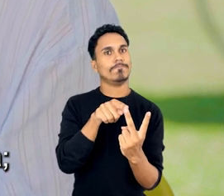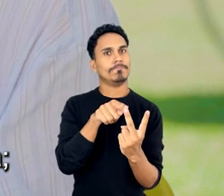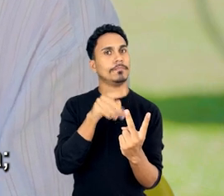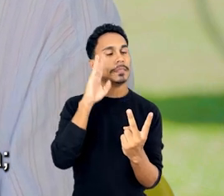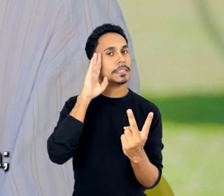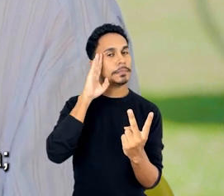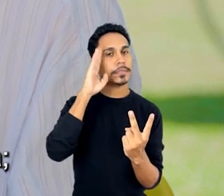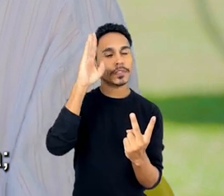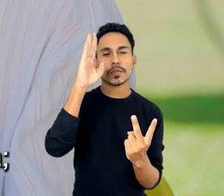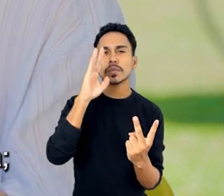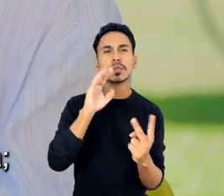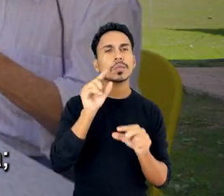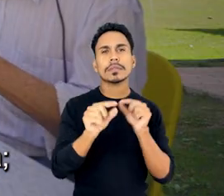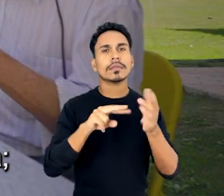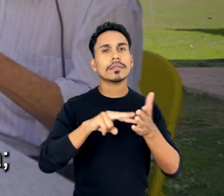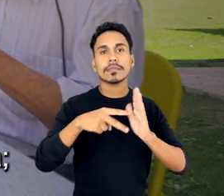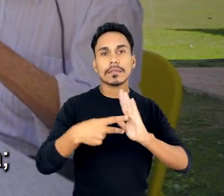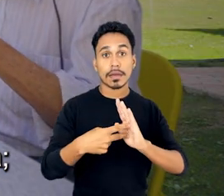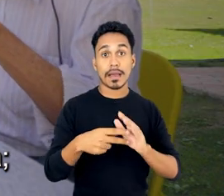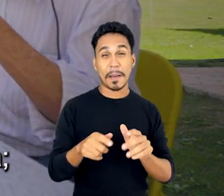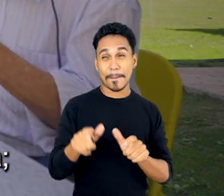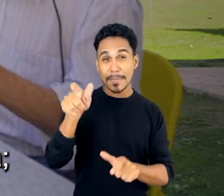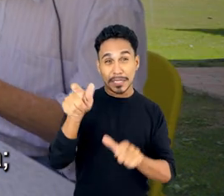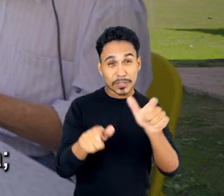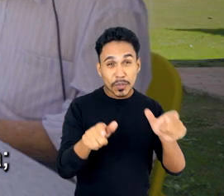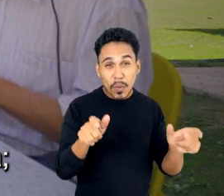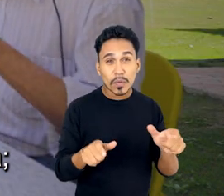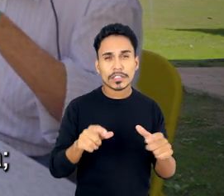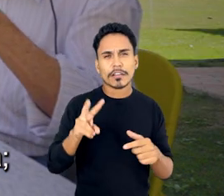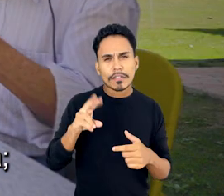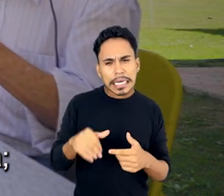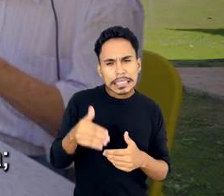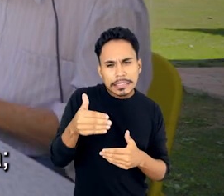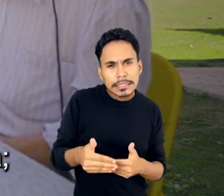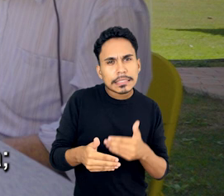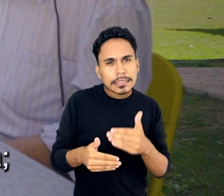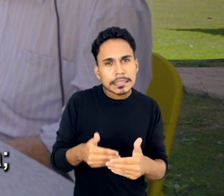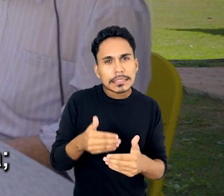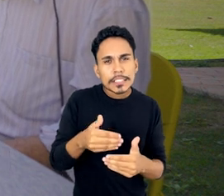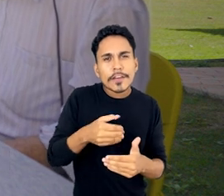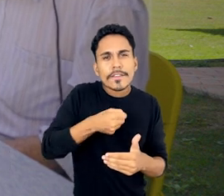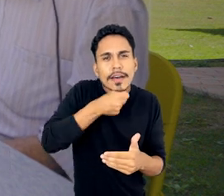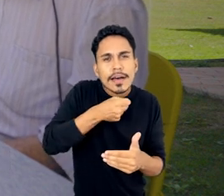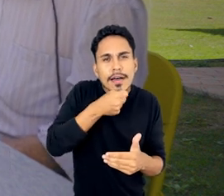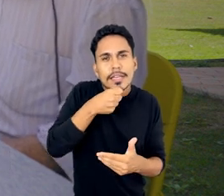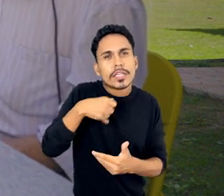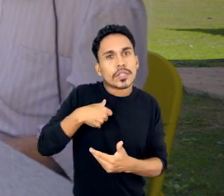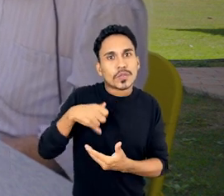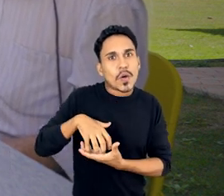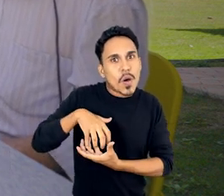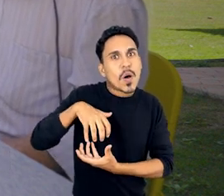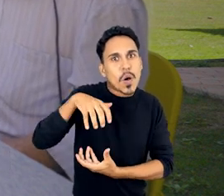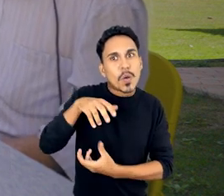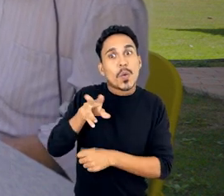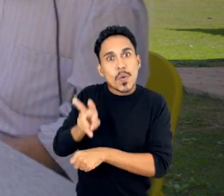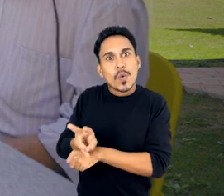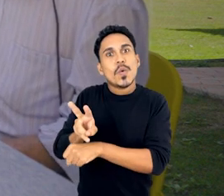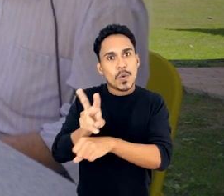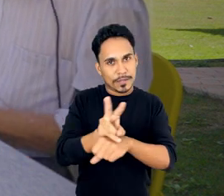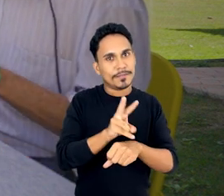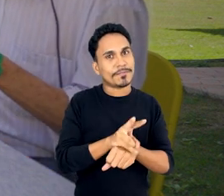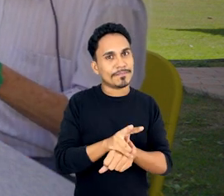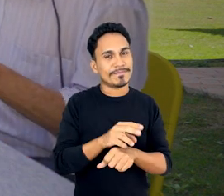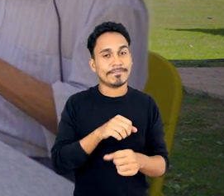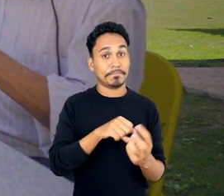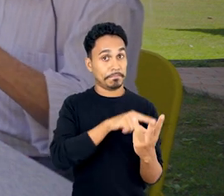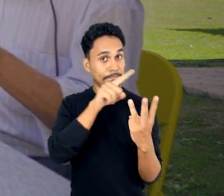atender principalmente na medida em que a população vai ficando mais idosa eh a a